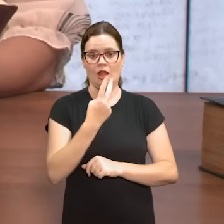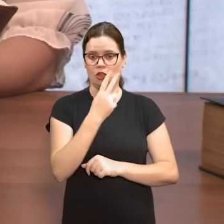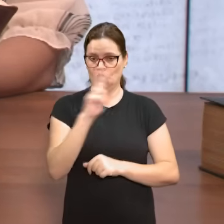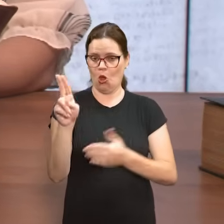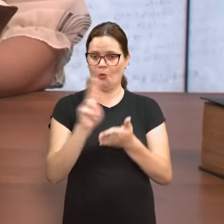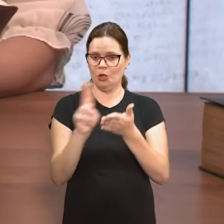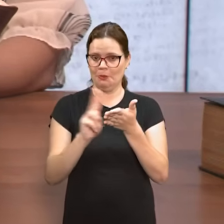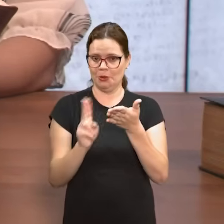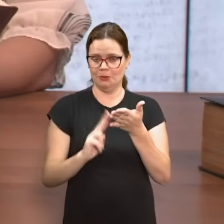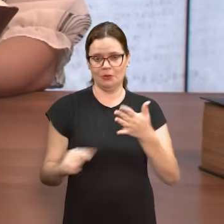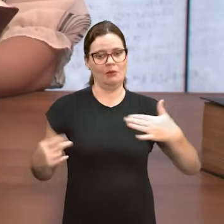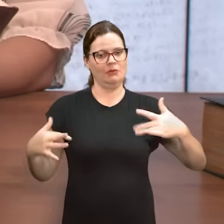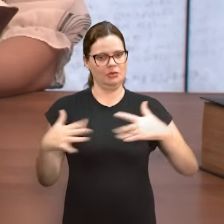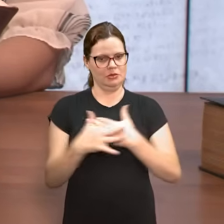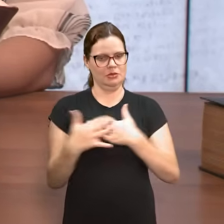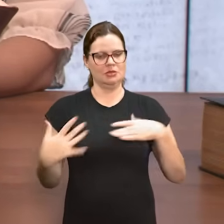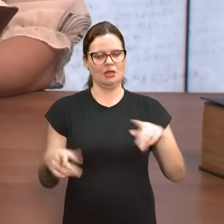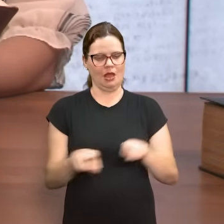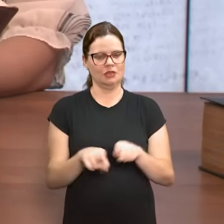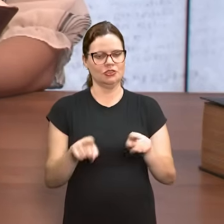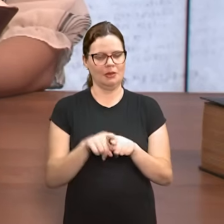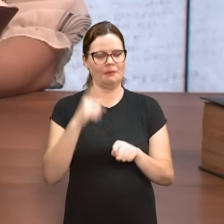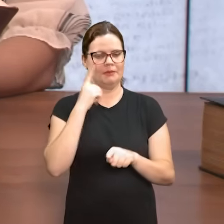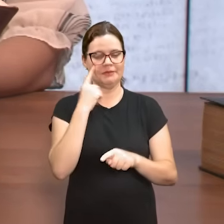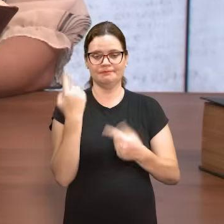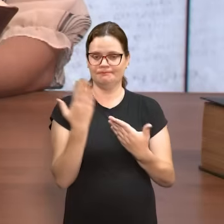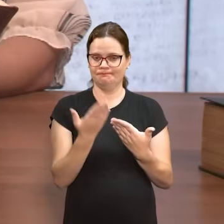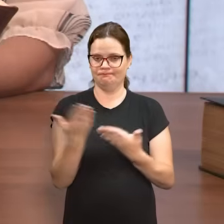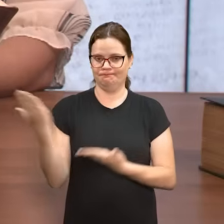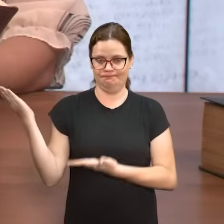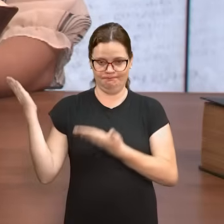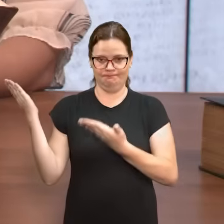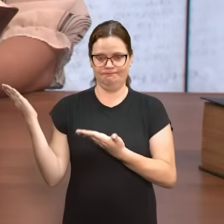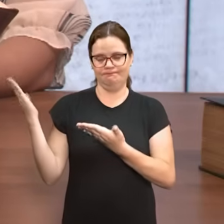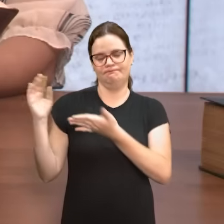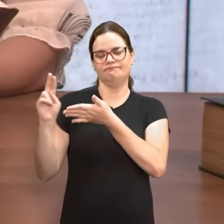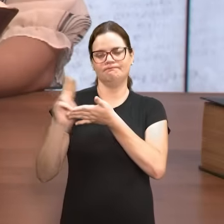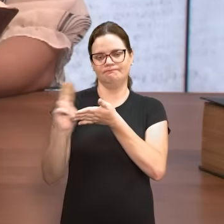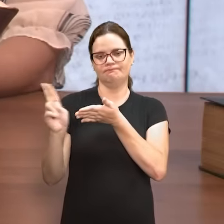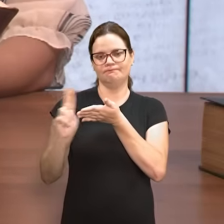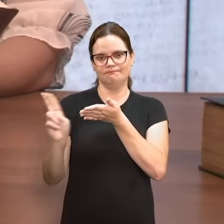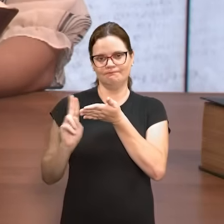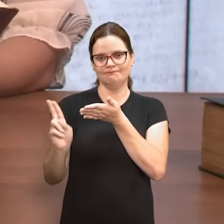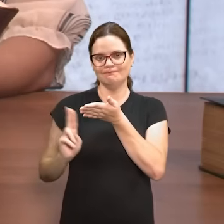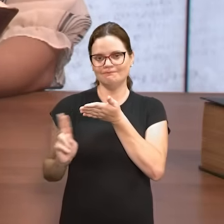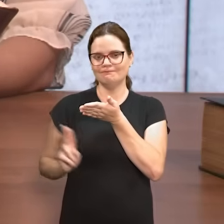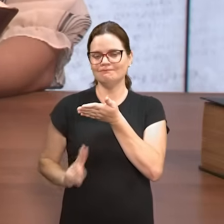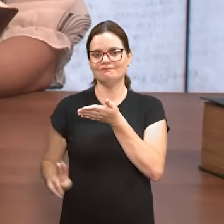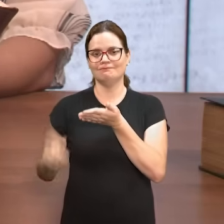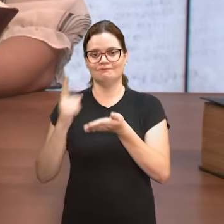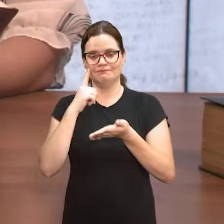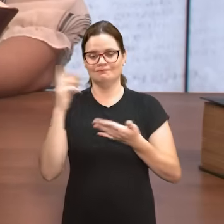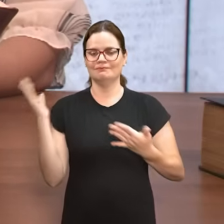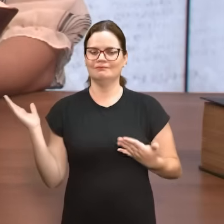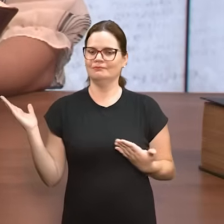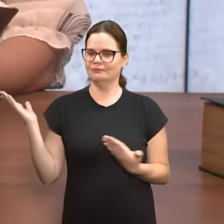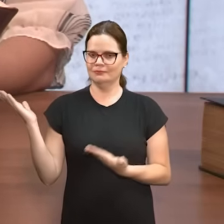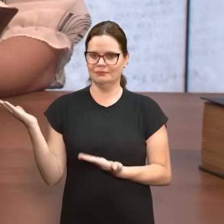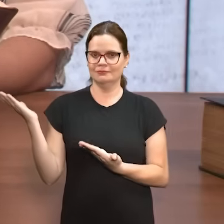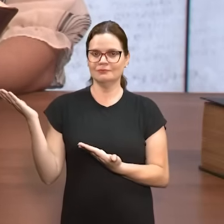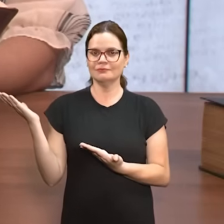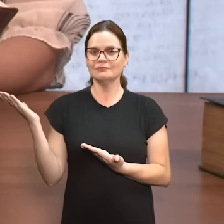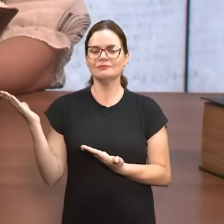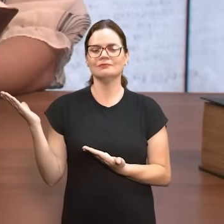e Asná e Zanoa e Enganim, Tápua e Enã e Armute,